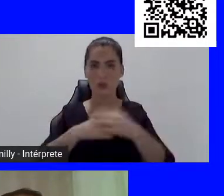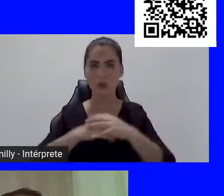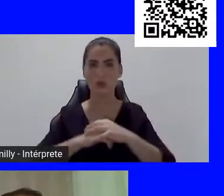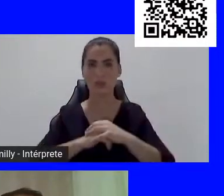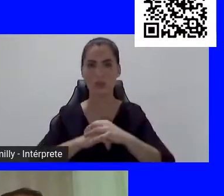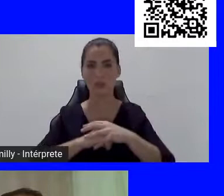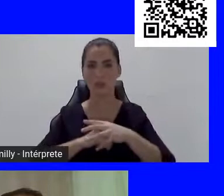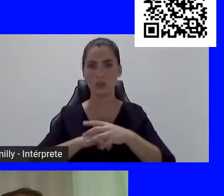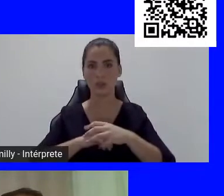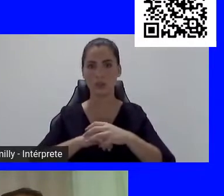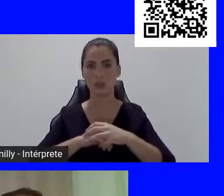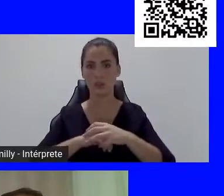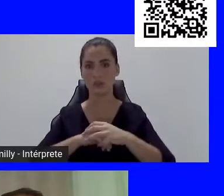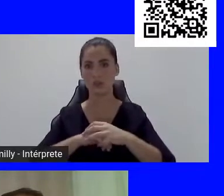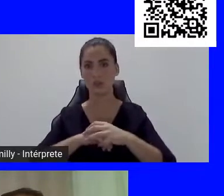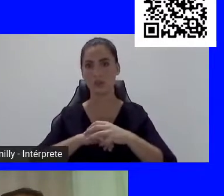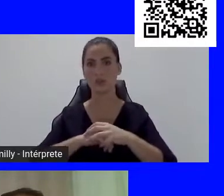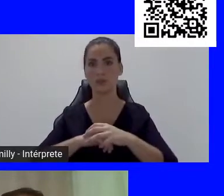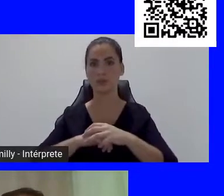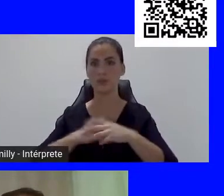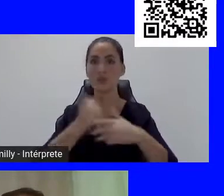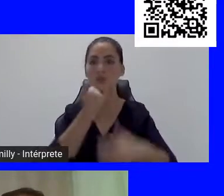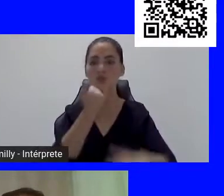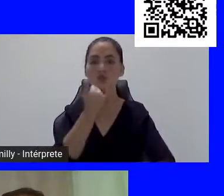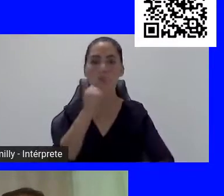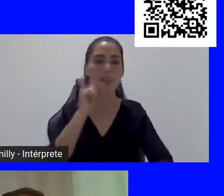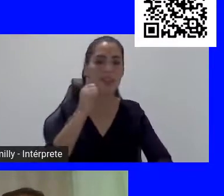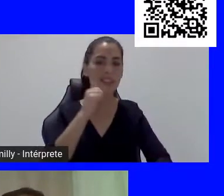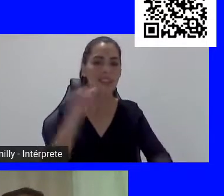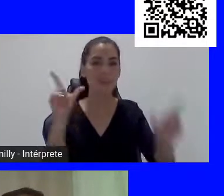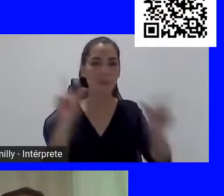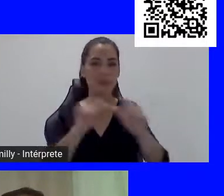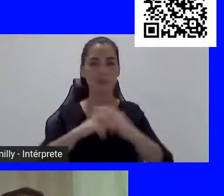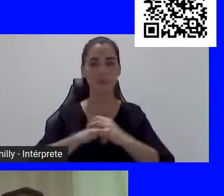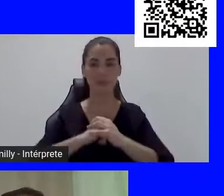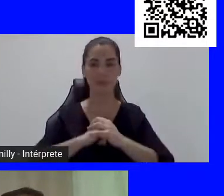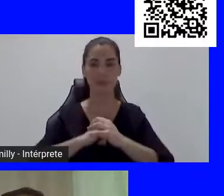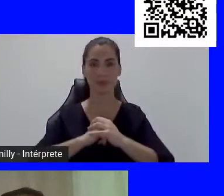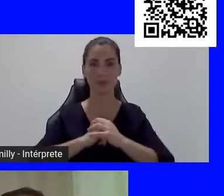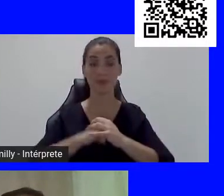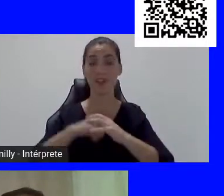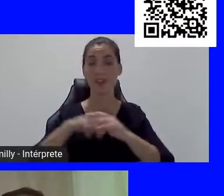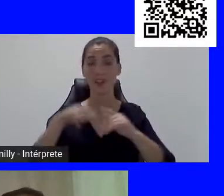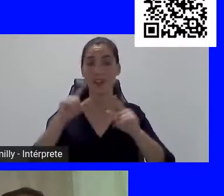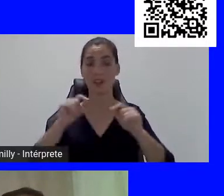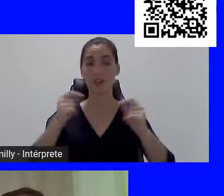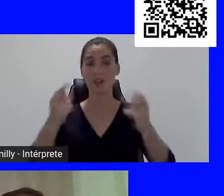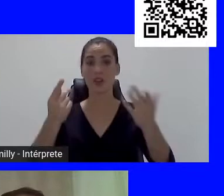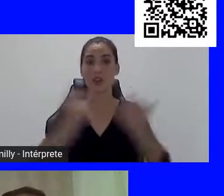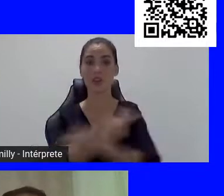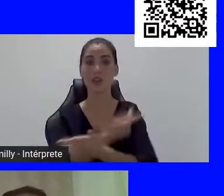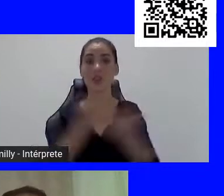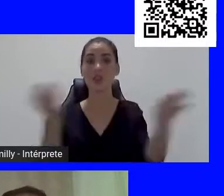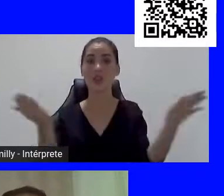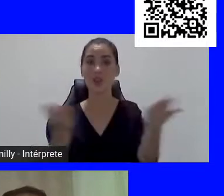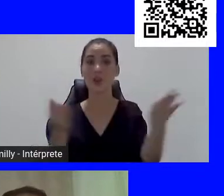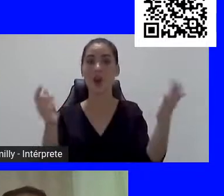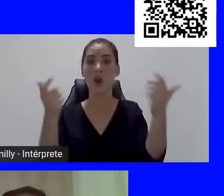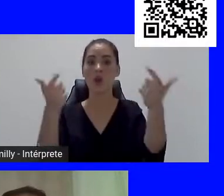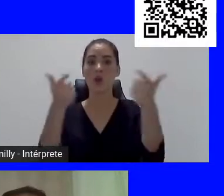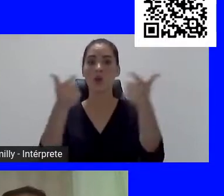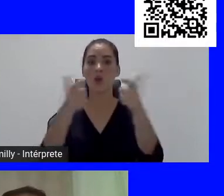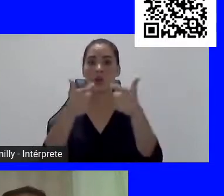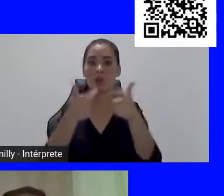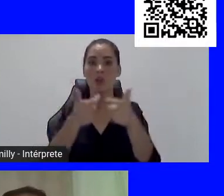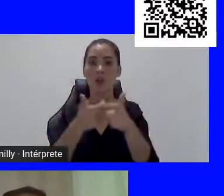Desculpa, aqui deu que a bateria está acabando. Que é o caso que aconteceu agora com o afunilamento do número de partidos